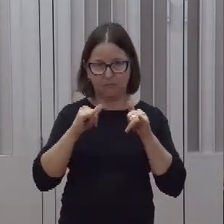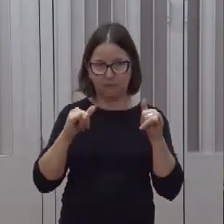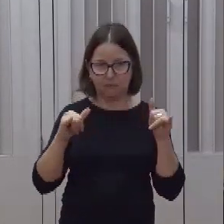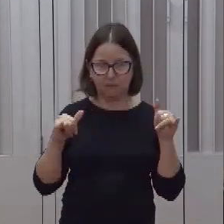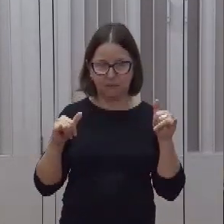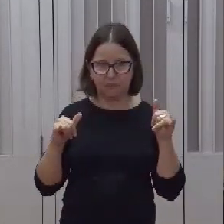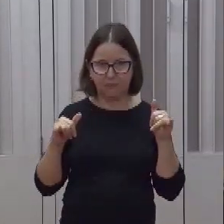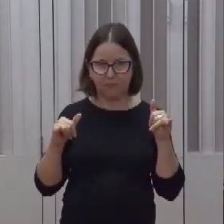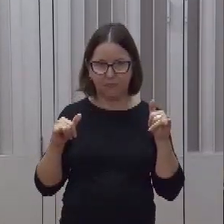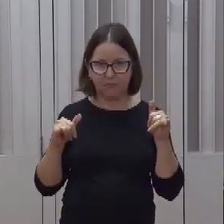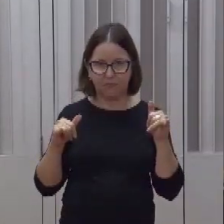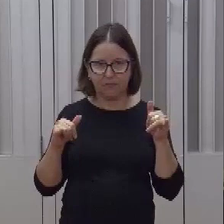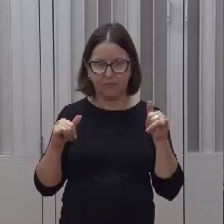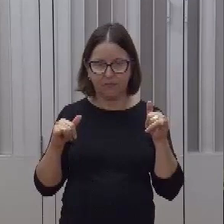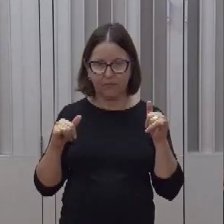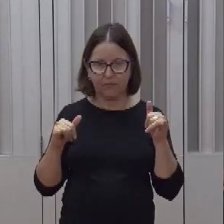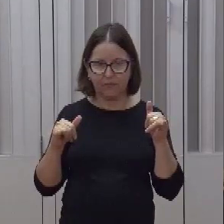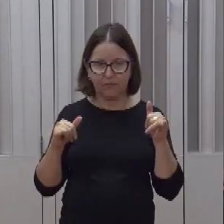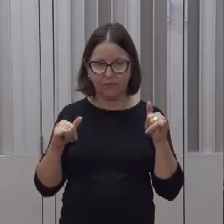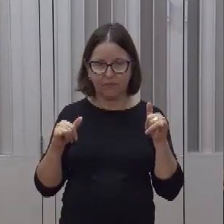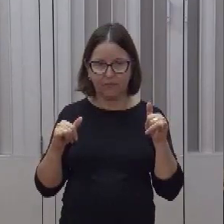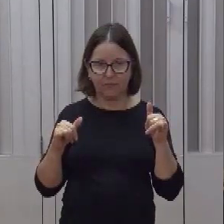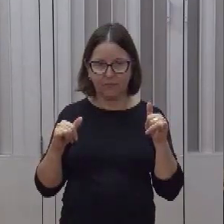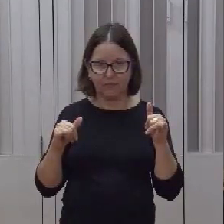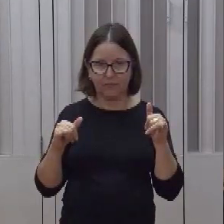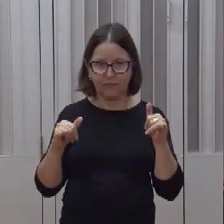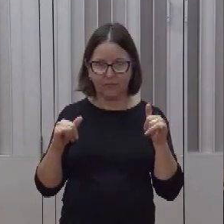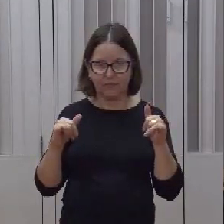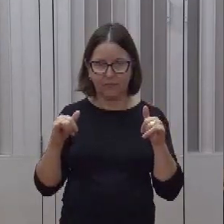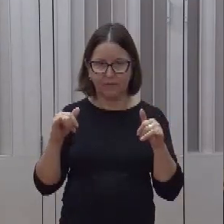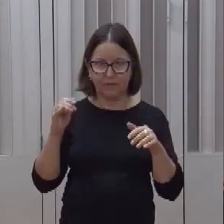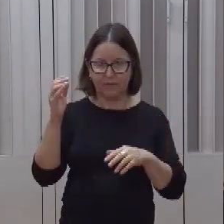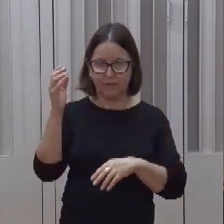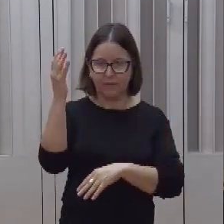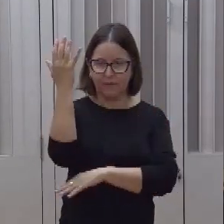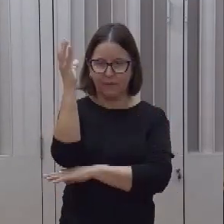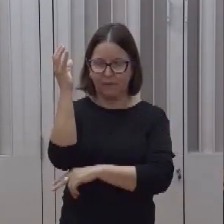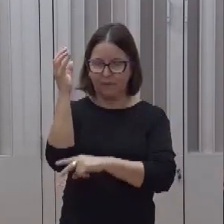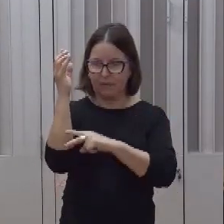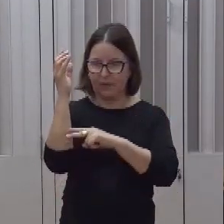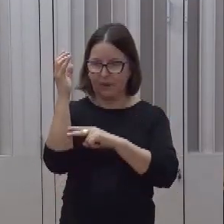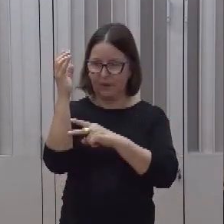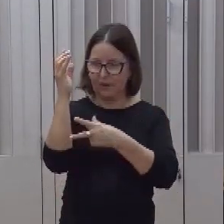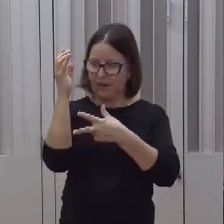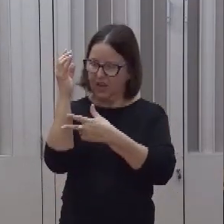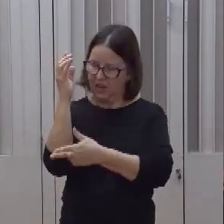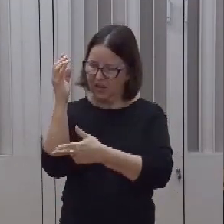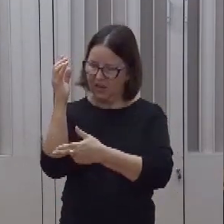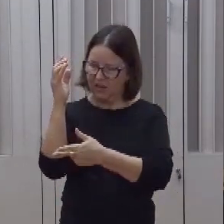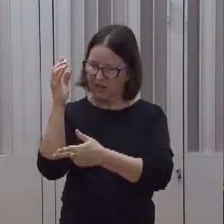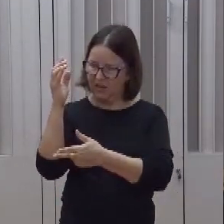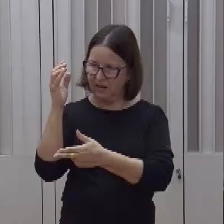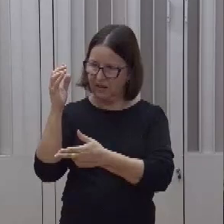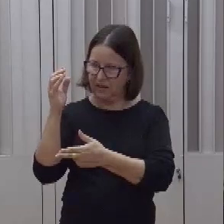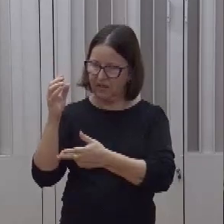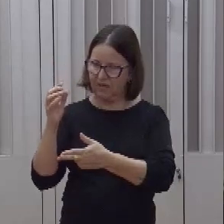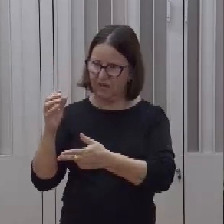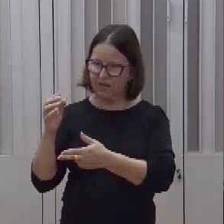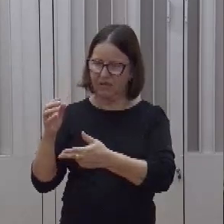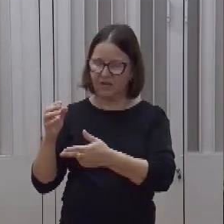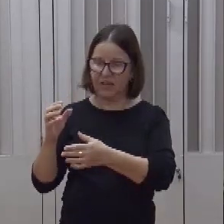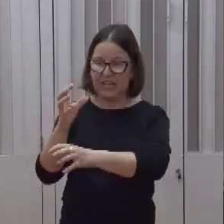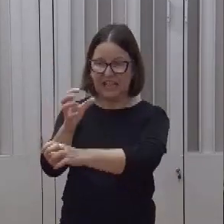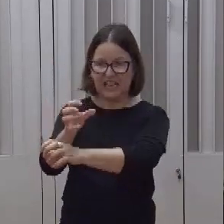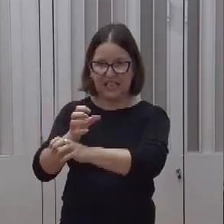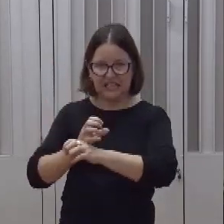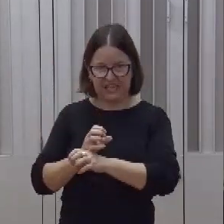que ele será cortado da videira e murchará e será reunido com